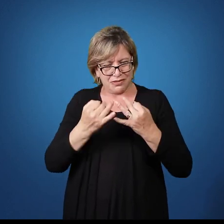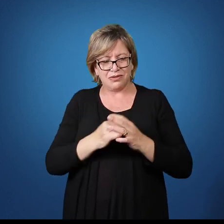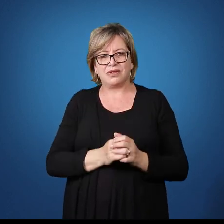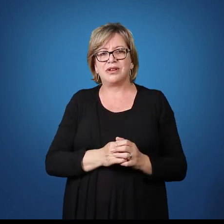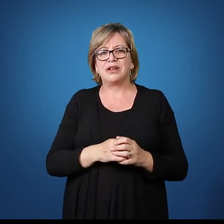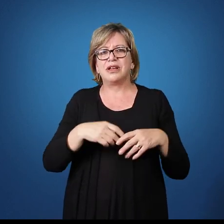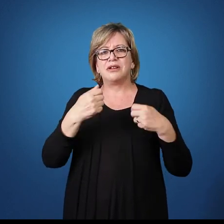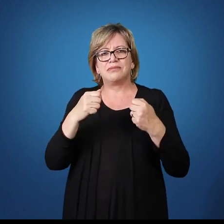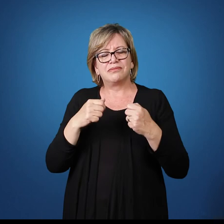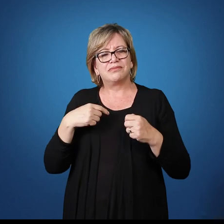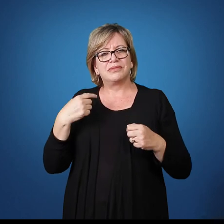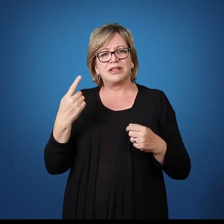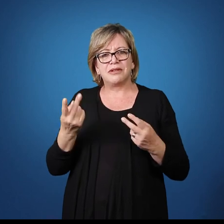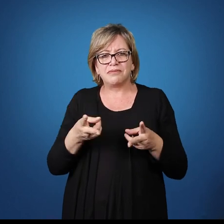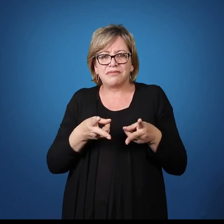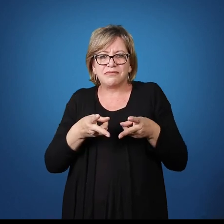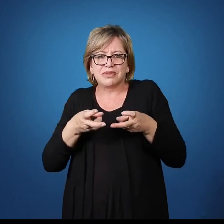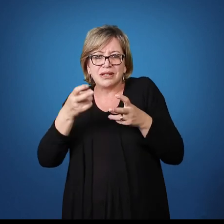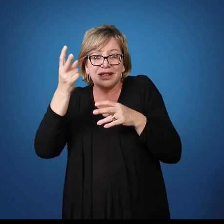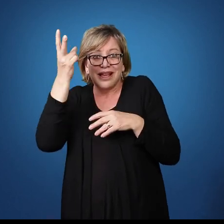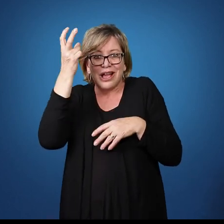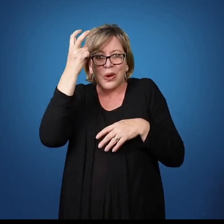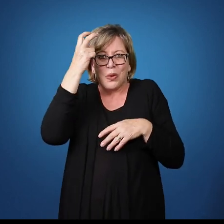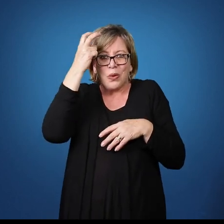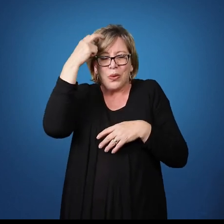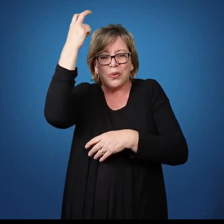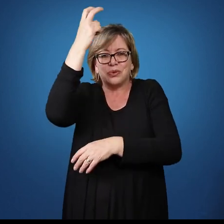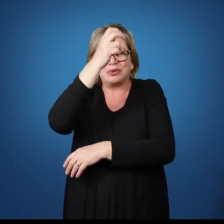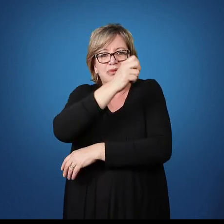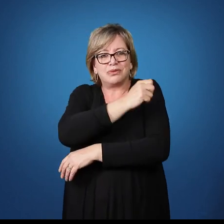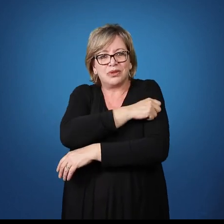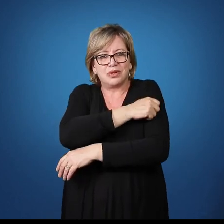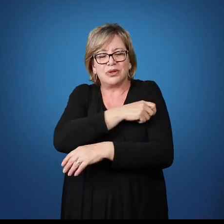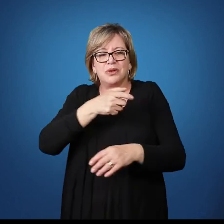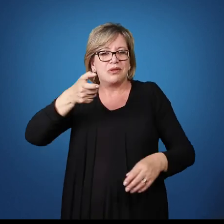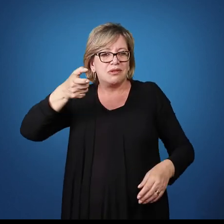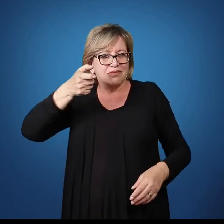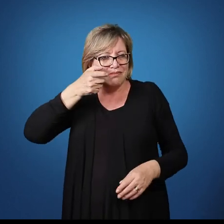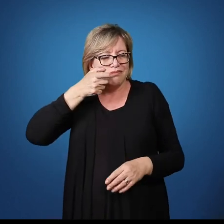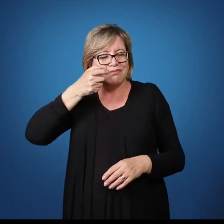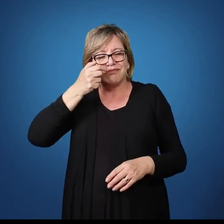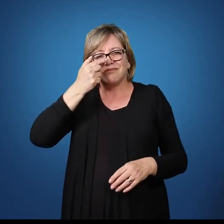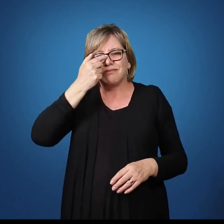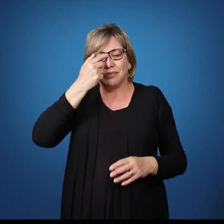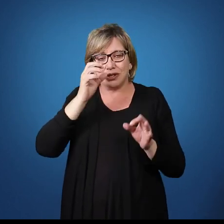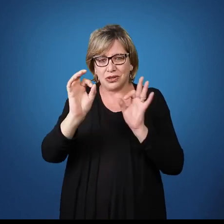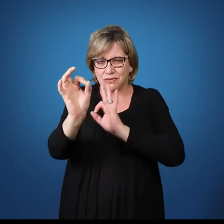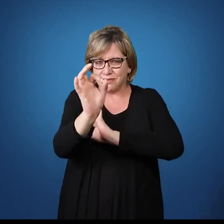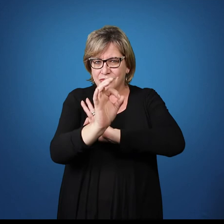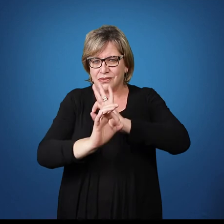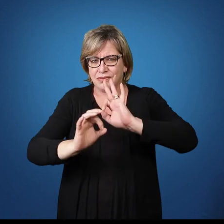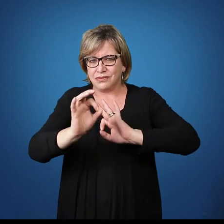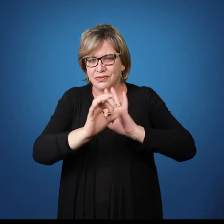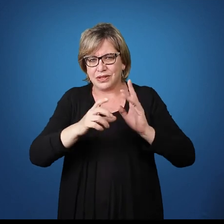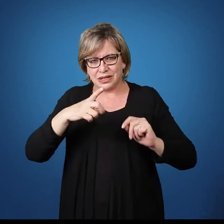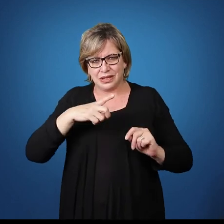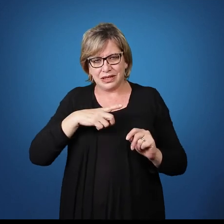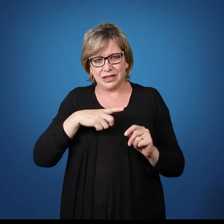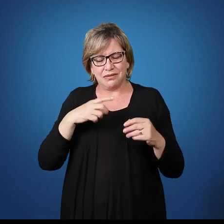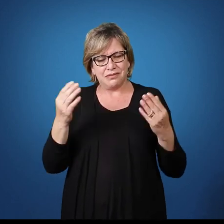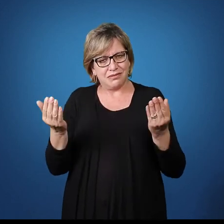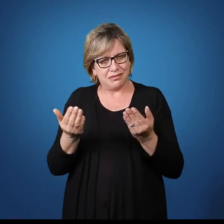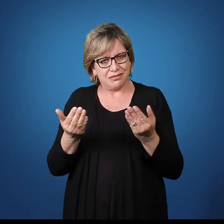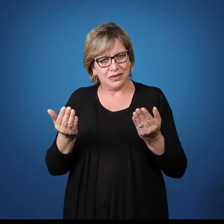que se considere a cultura desse aluno, né? Observando que, com essa organização que nós temos